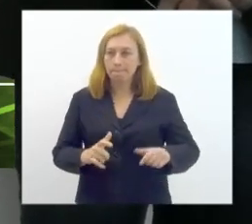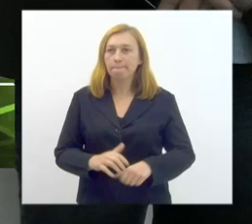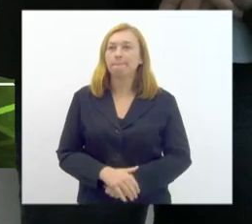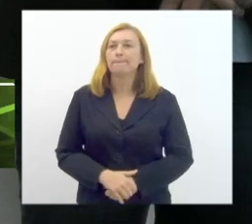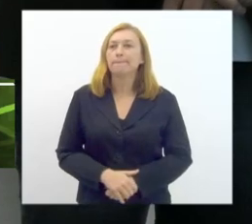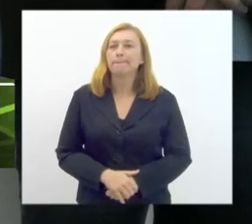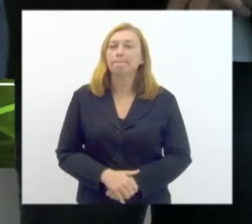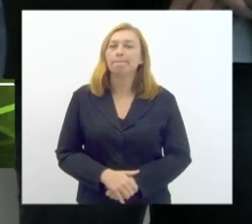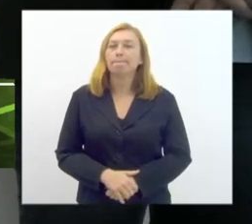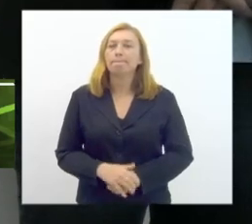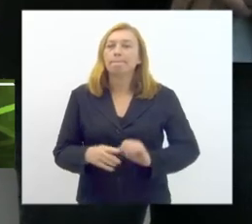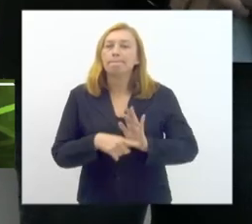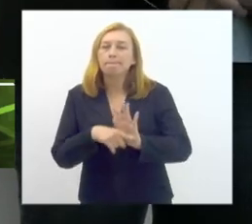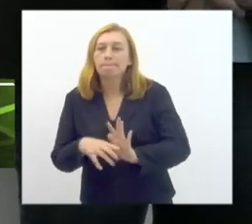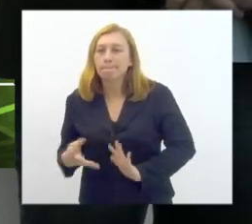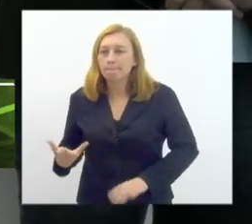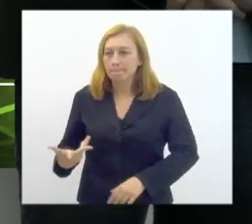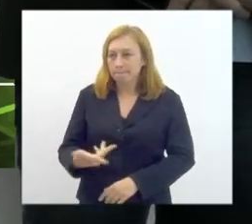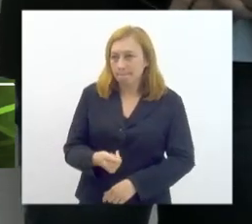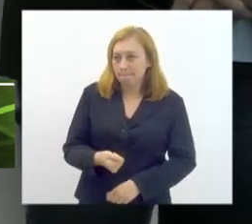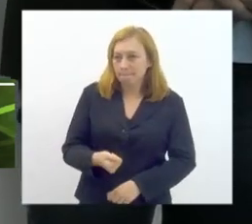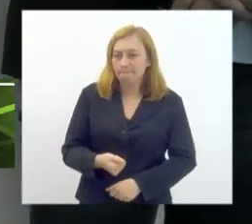com atendimento de qualidade,